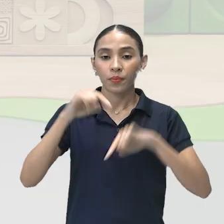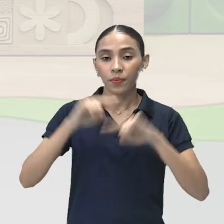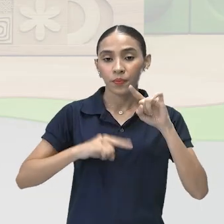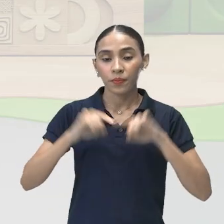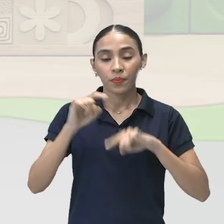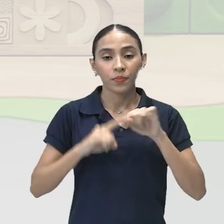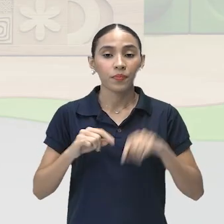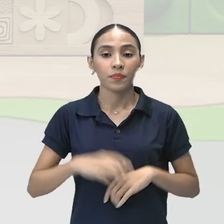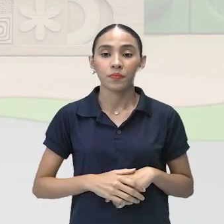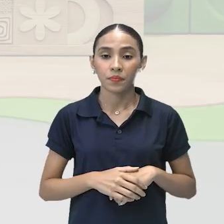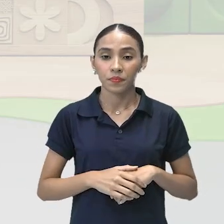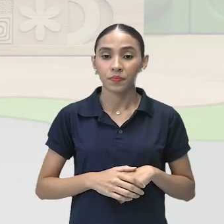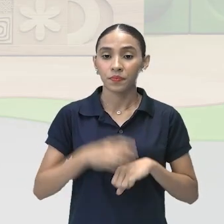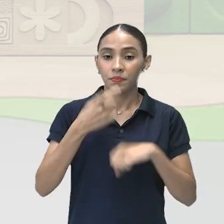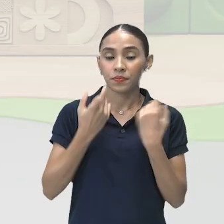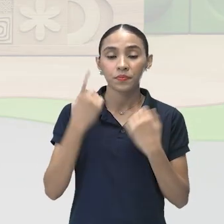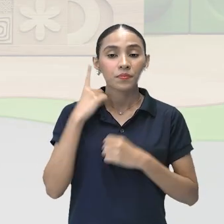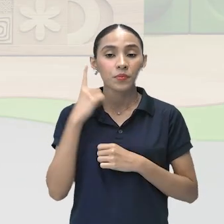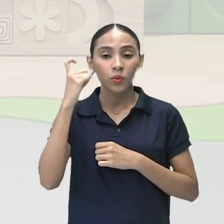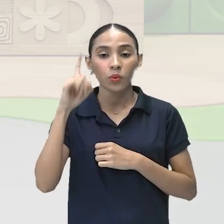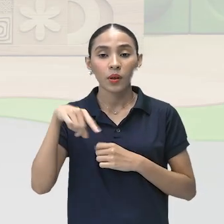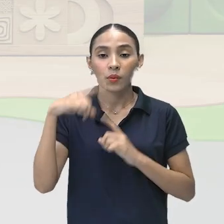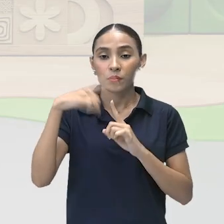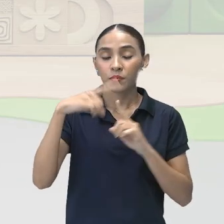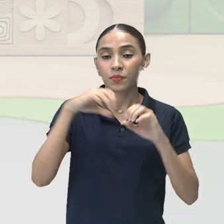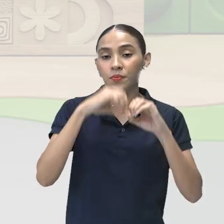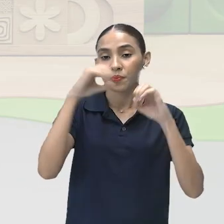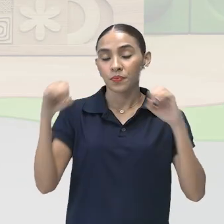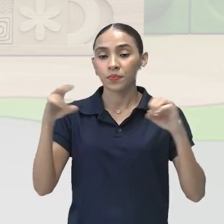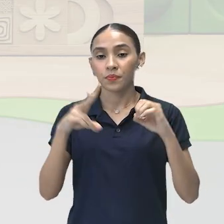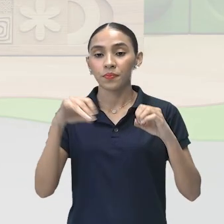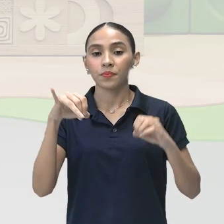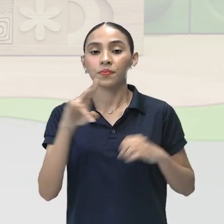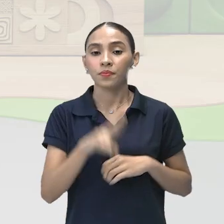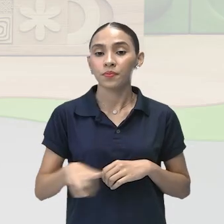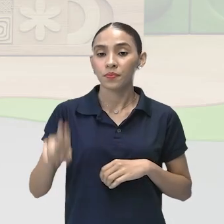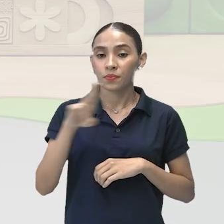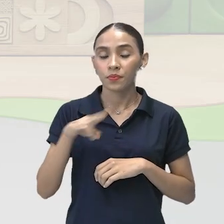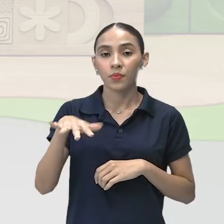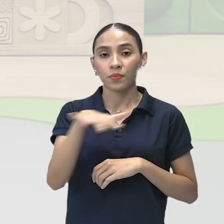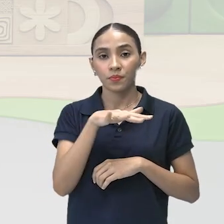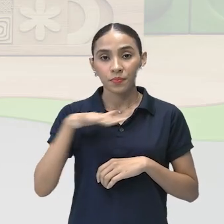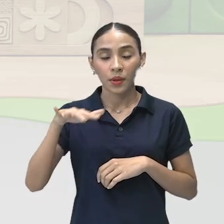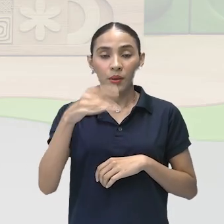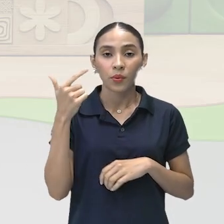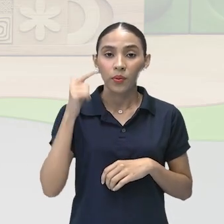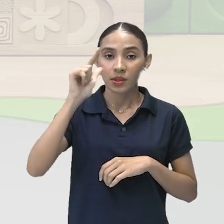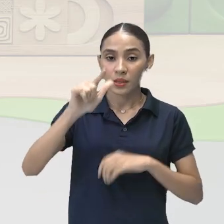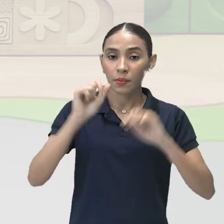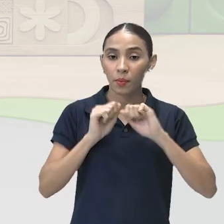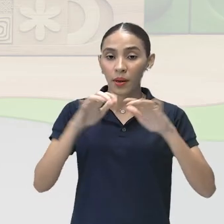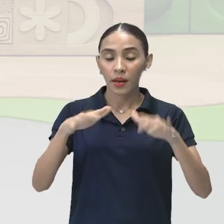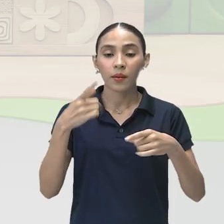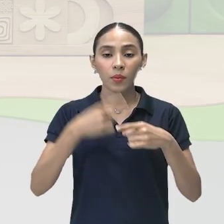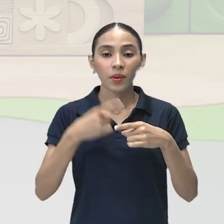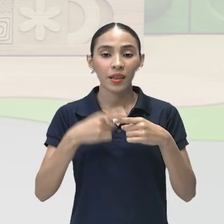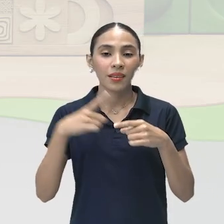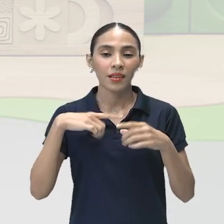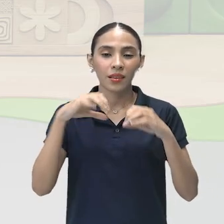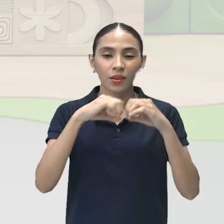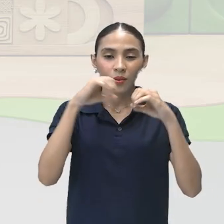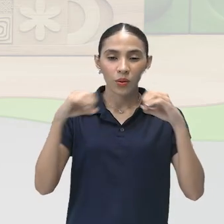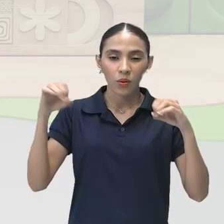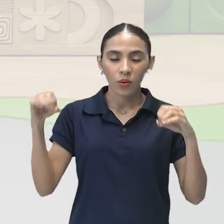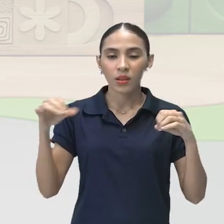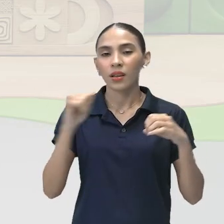materiais, ou seja, o som é um tipo de onda que vai se utilizar do meio para se propagar, porque existem ondas, como